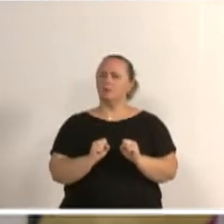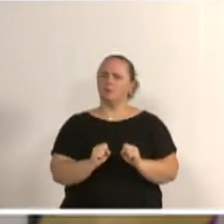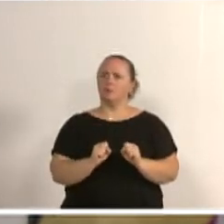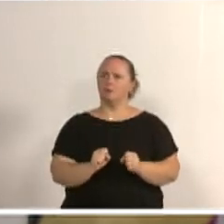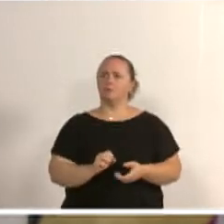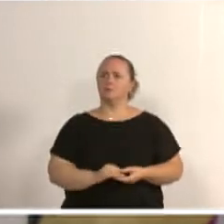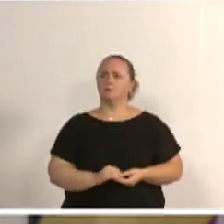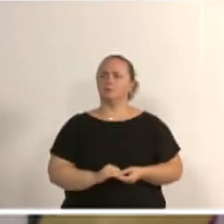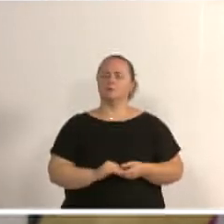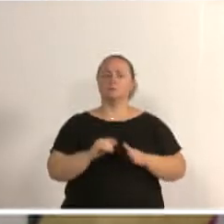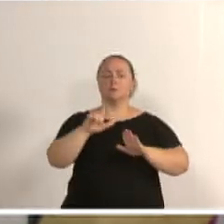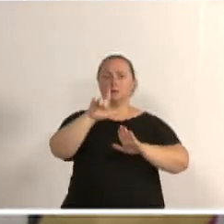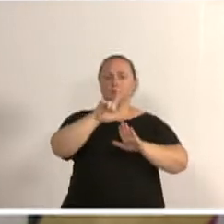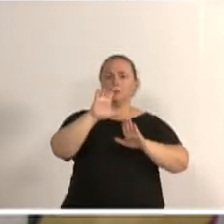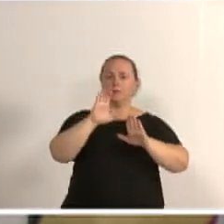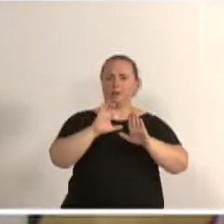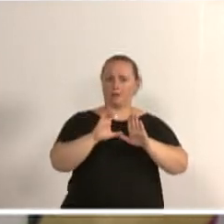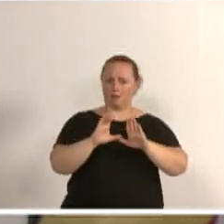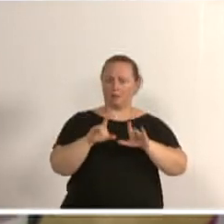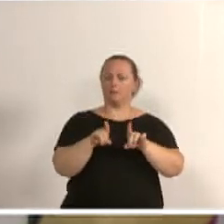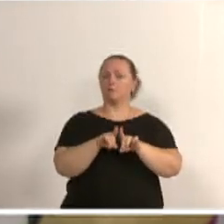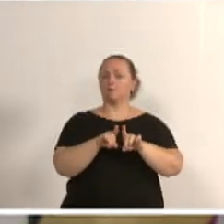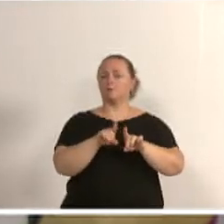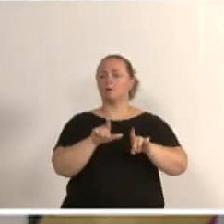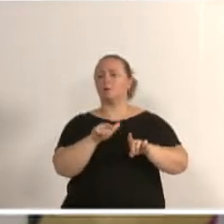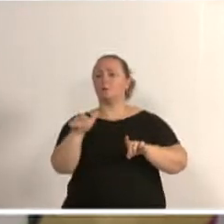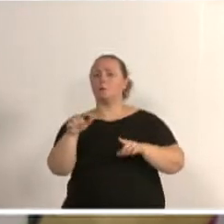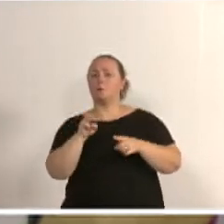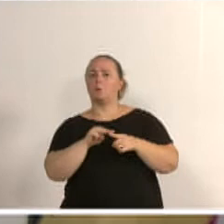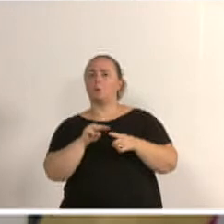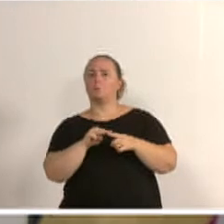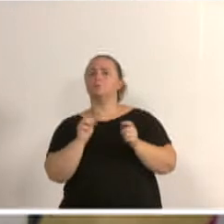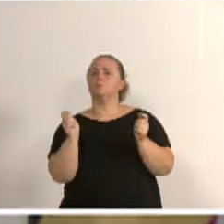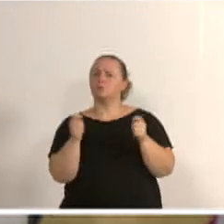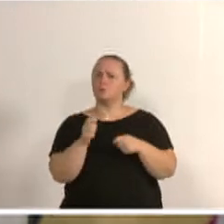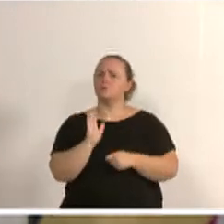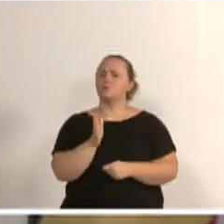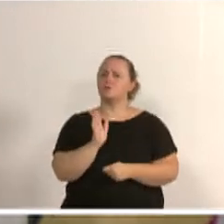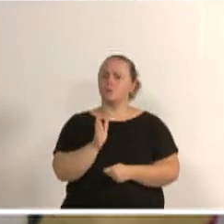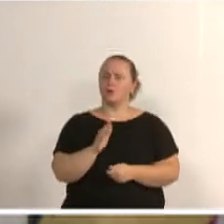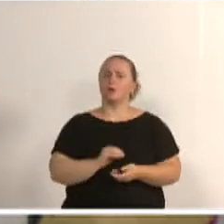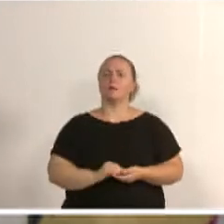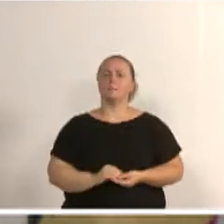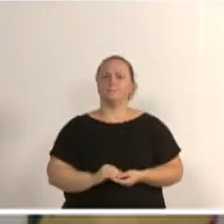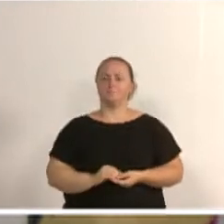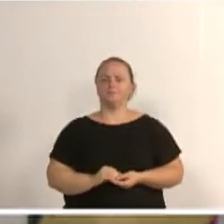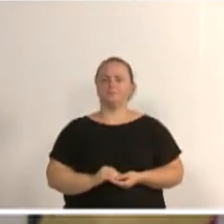lei complementar, inclusive, e tem outros municípios desse país que o fazem.